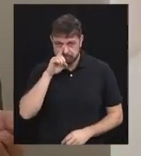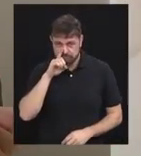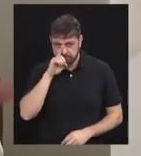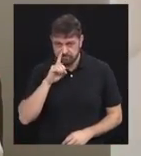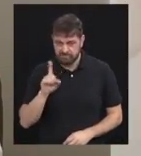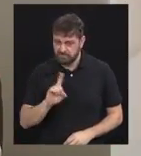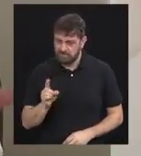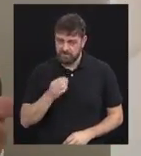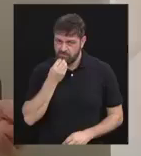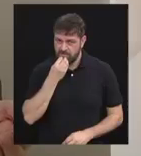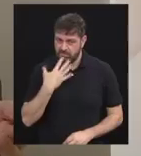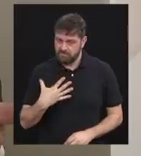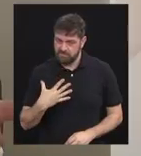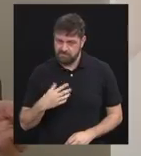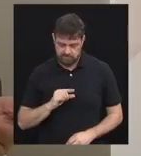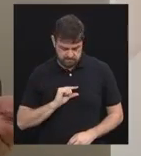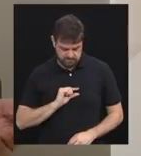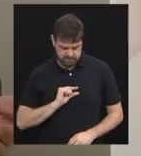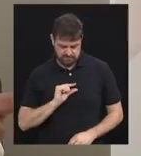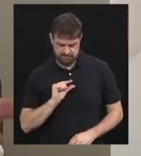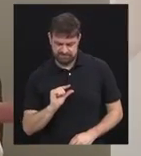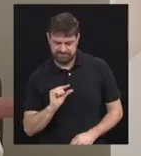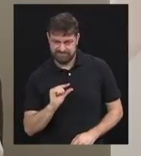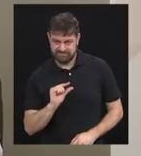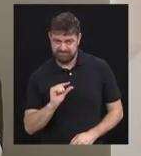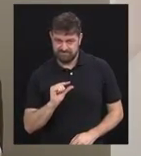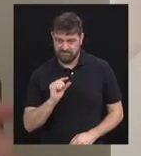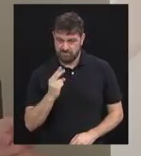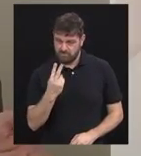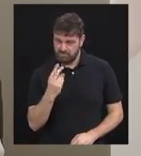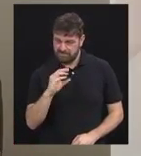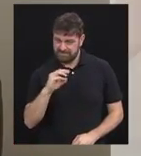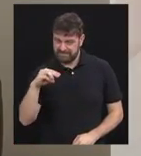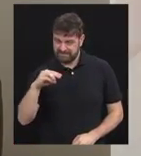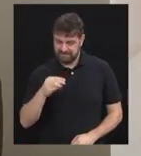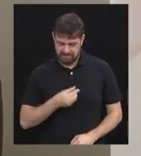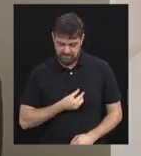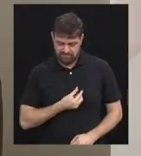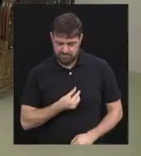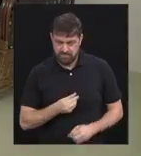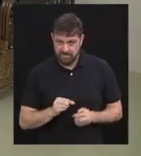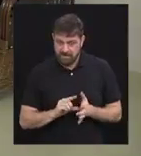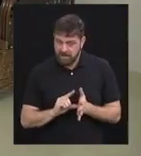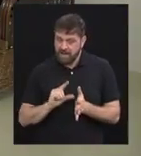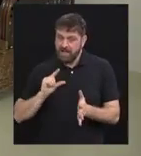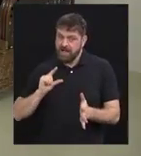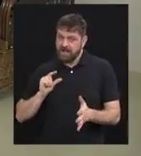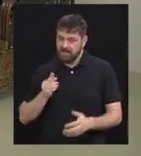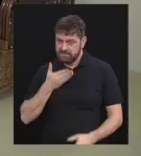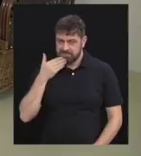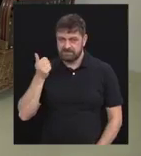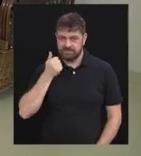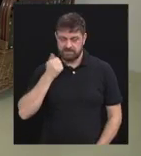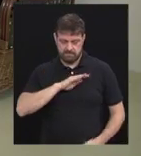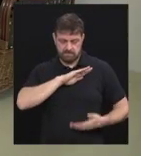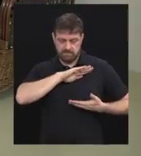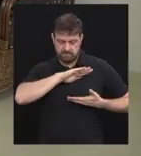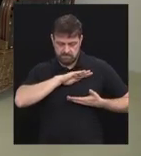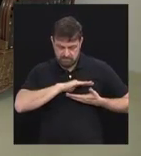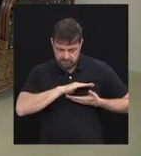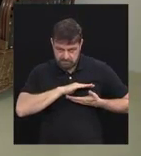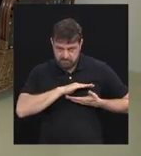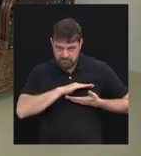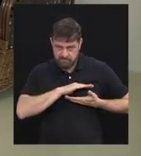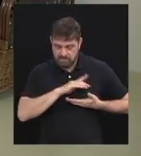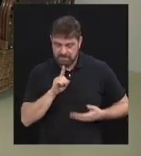não é uma coisa que a gente gostaria que acontecesse sempre. Seria melhor que se fizesse o diagnóstico